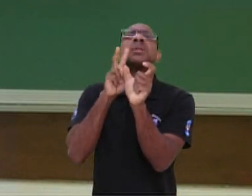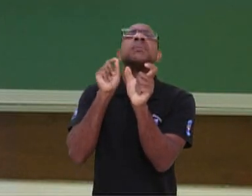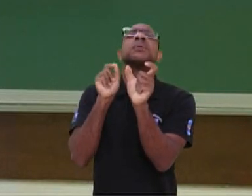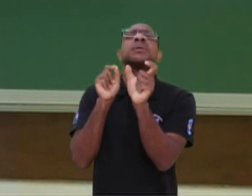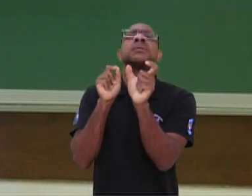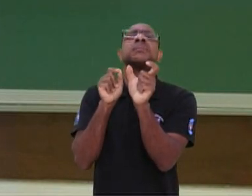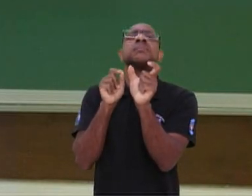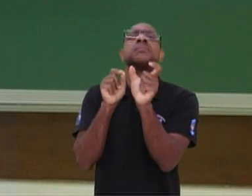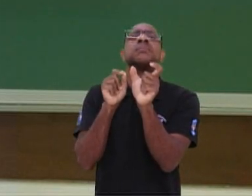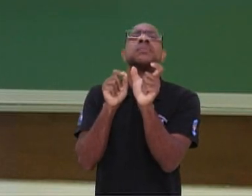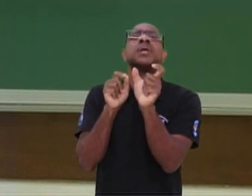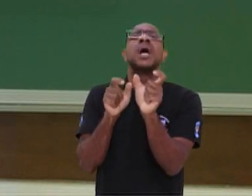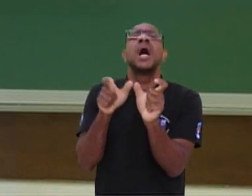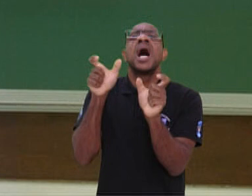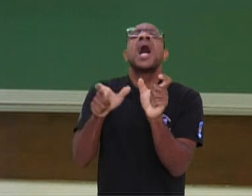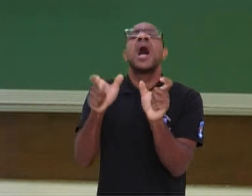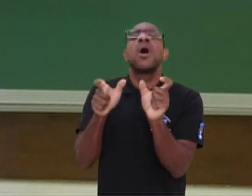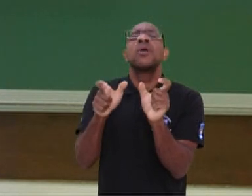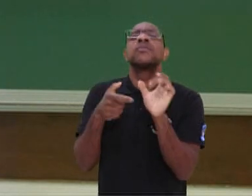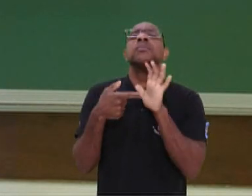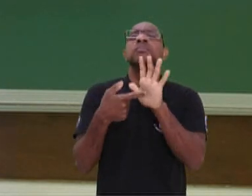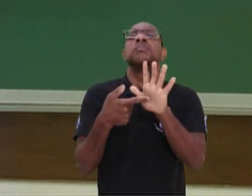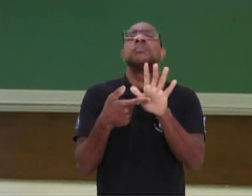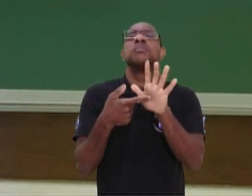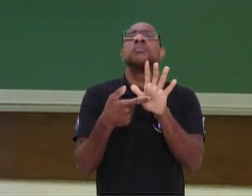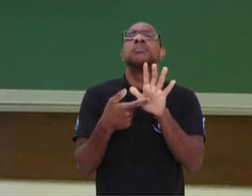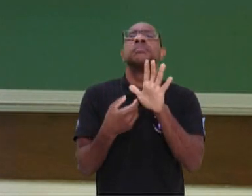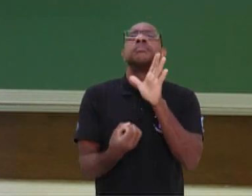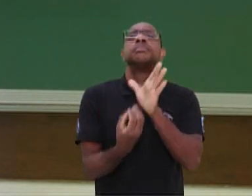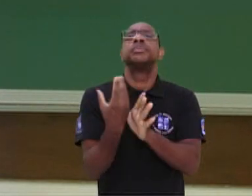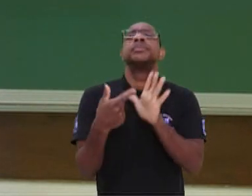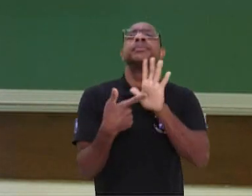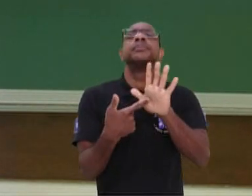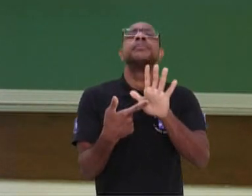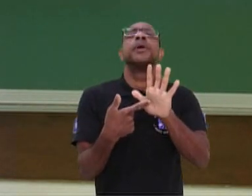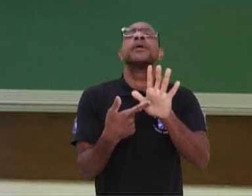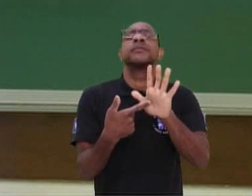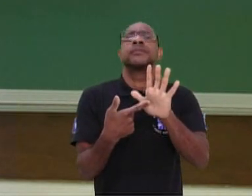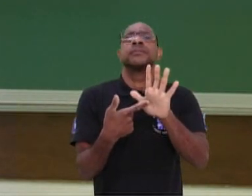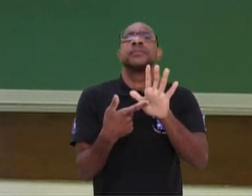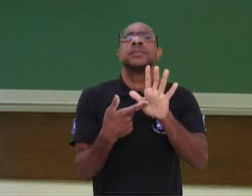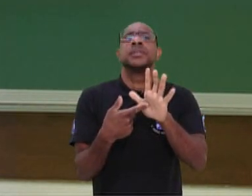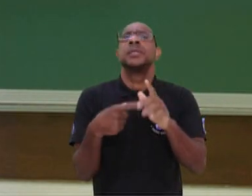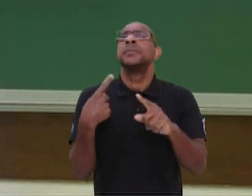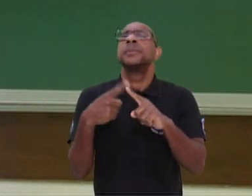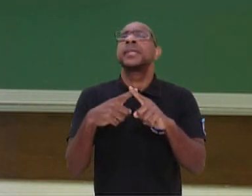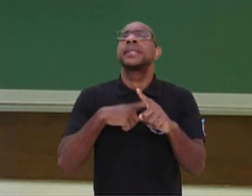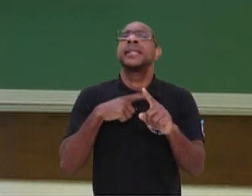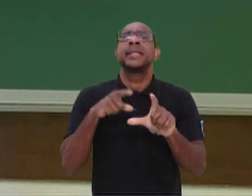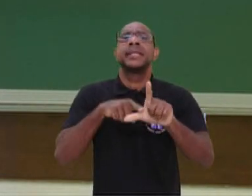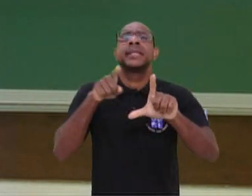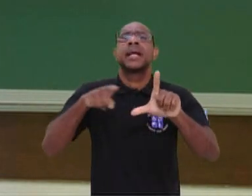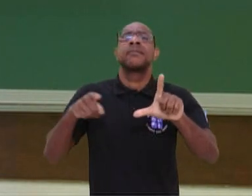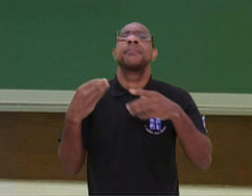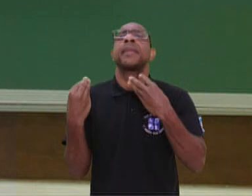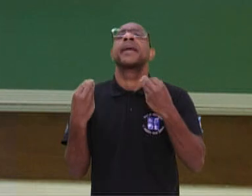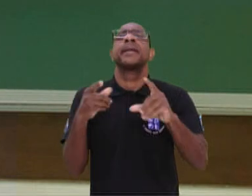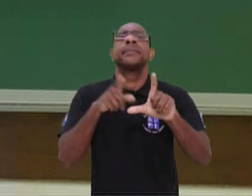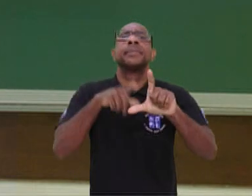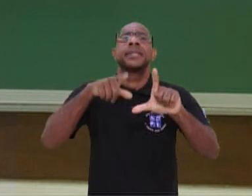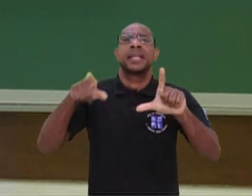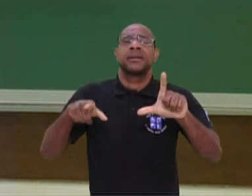Onde os gráficos circulam mais? Qual a finalidade de um gráfico? Os gráficos são